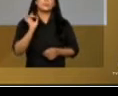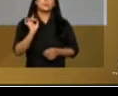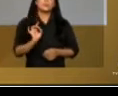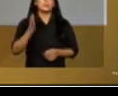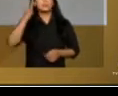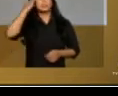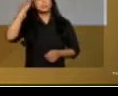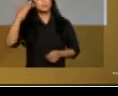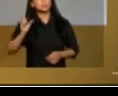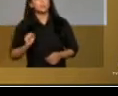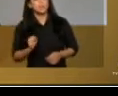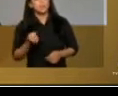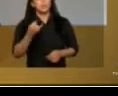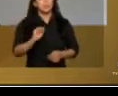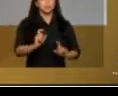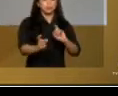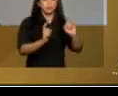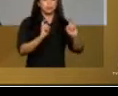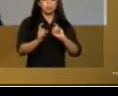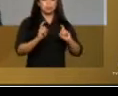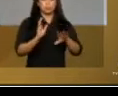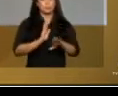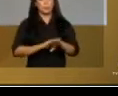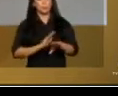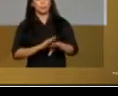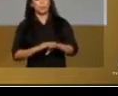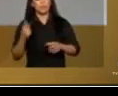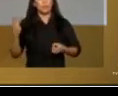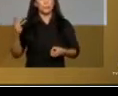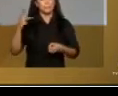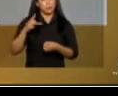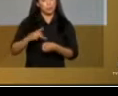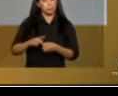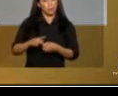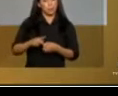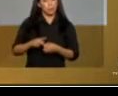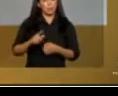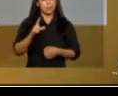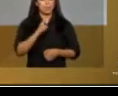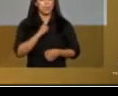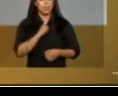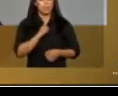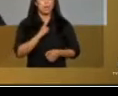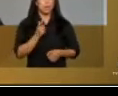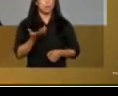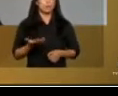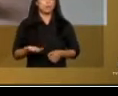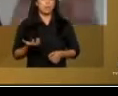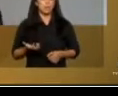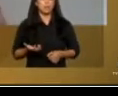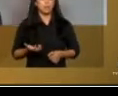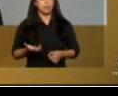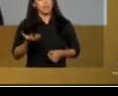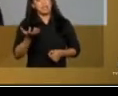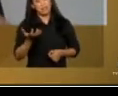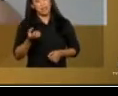saber se alguma gestão momentânea da Petrobras tem a intenção,